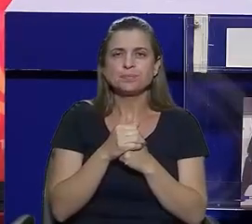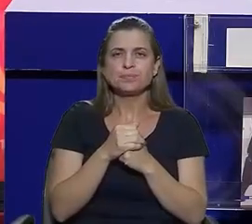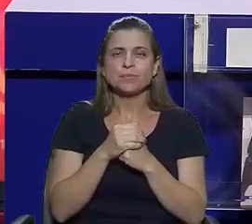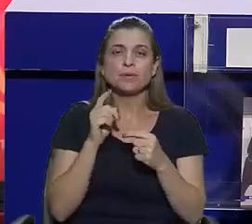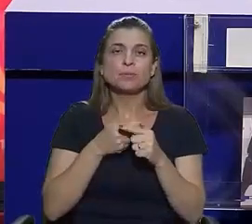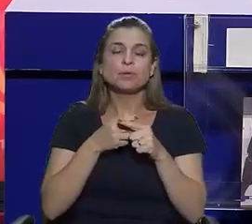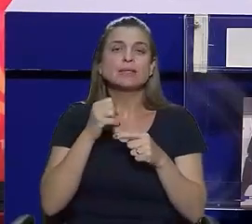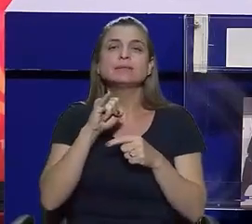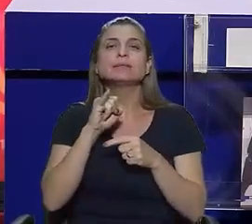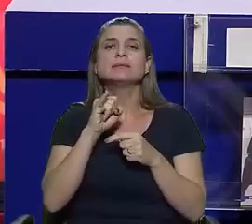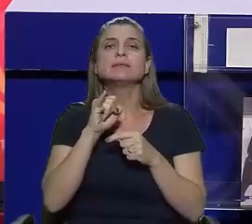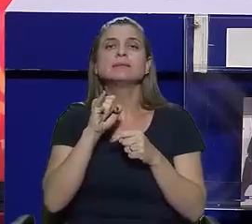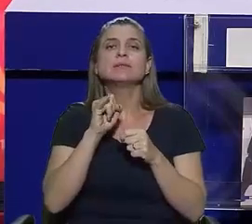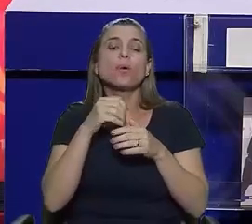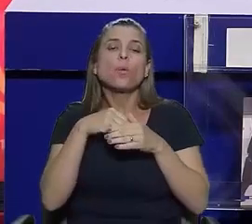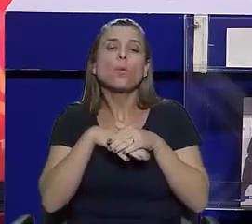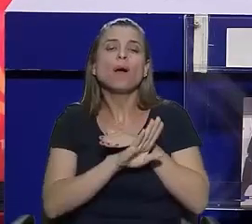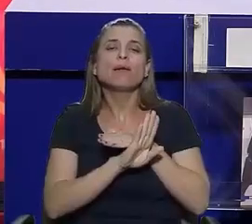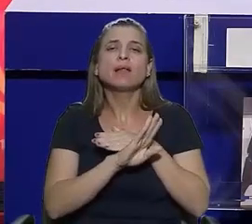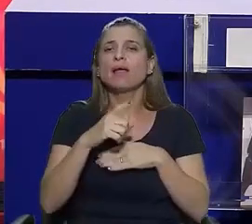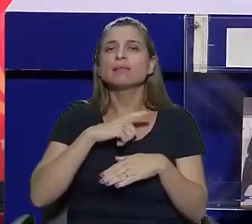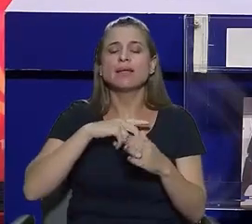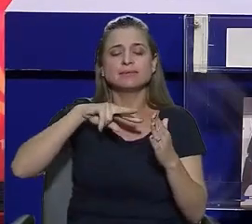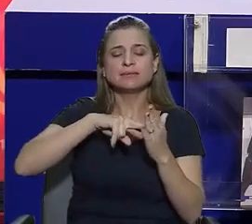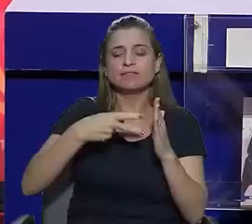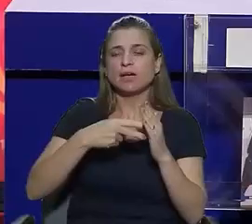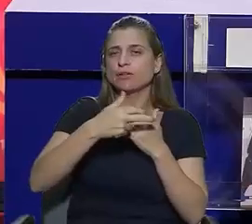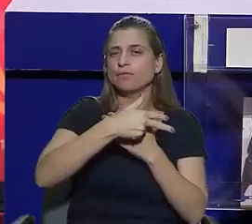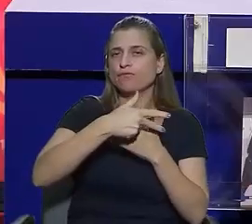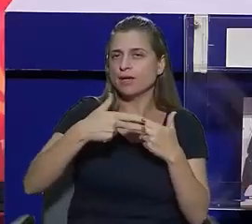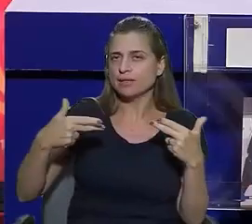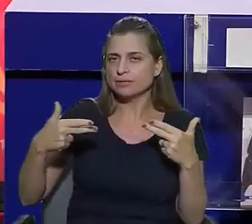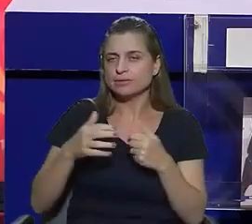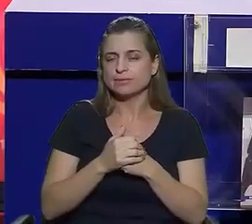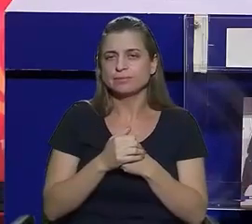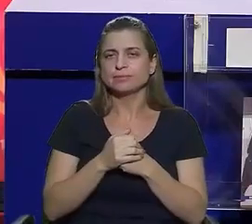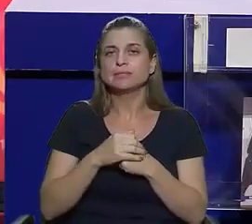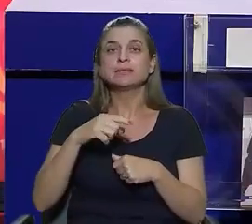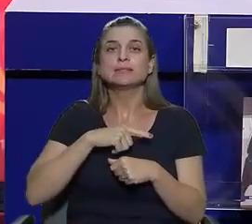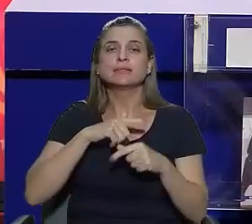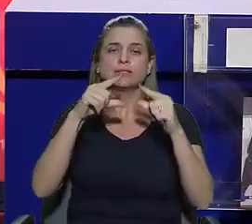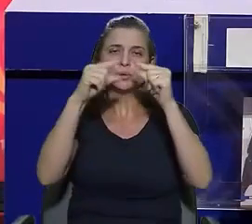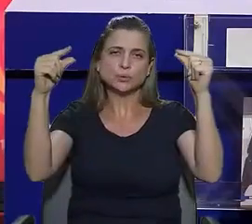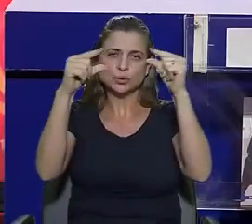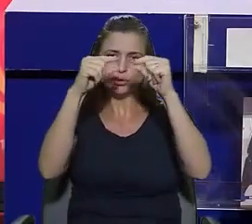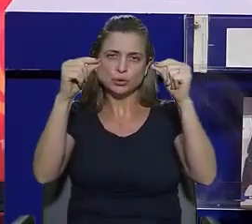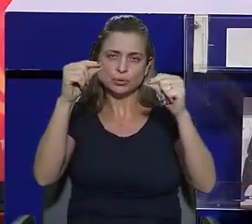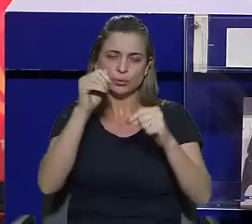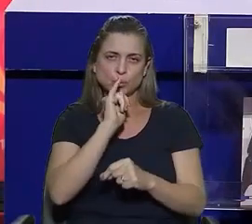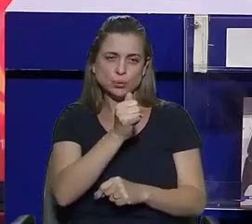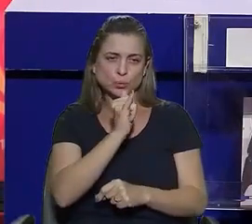Porque esse guardar tem tantos significados, né? Eu tenho um título de um conto que ia ser um título de um livro